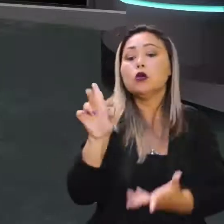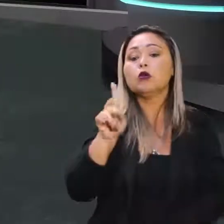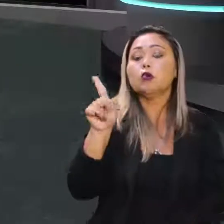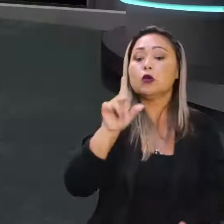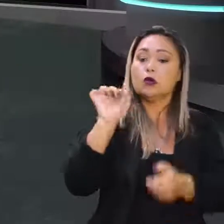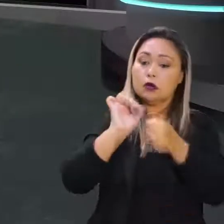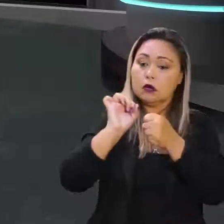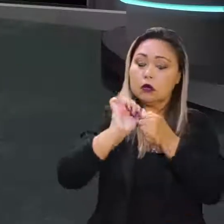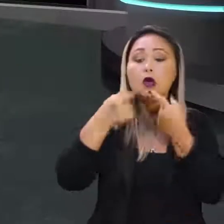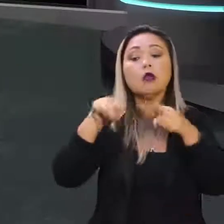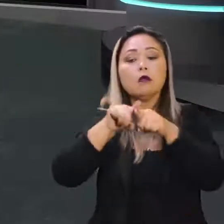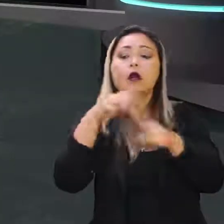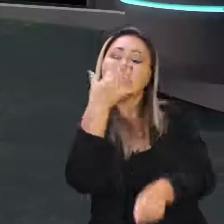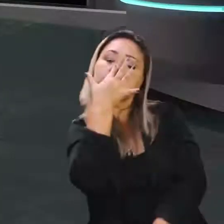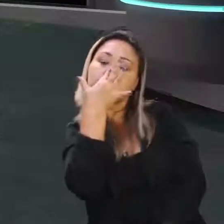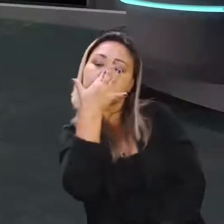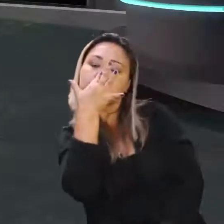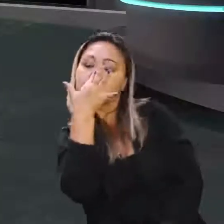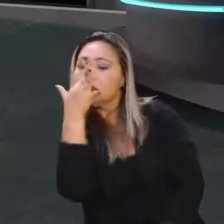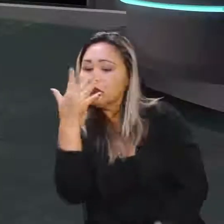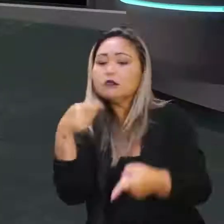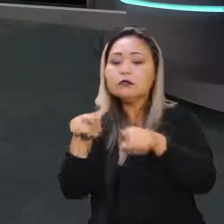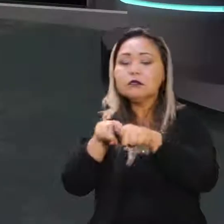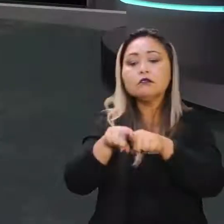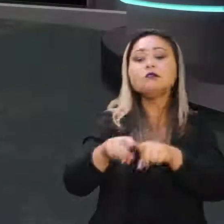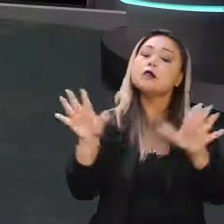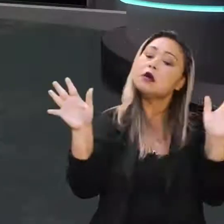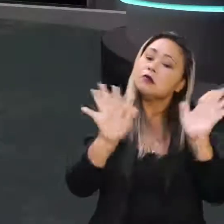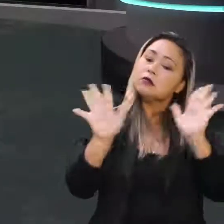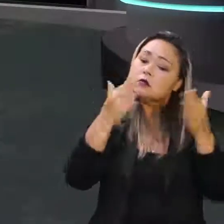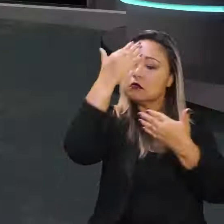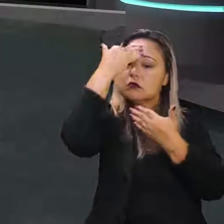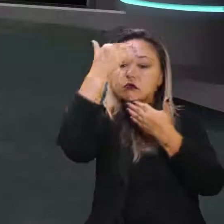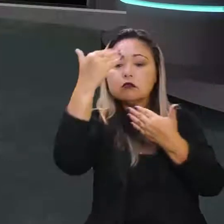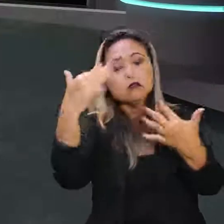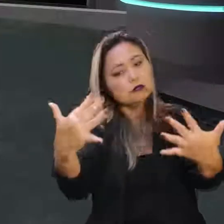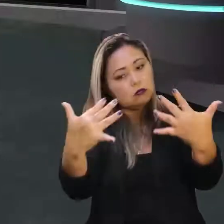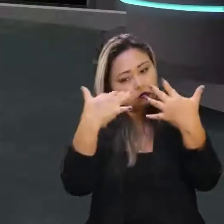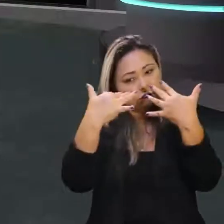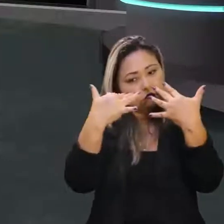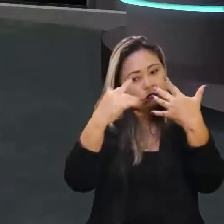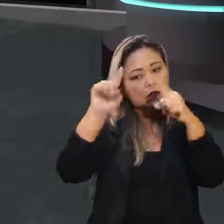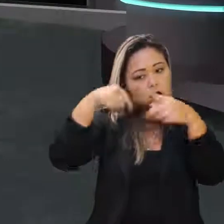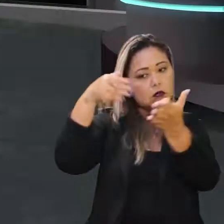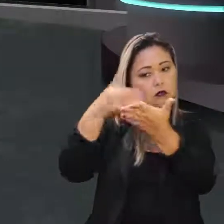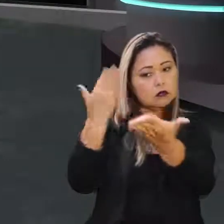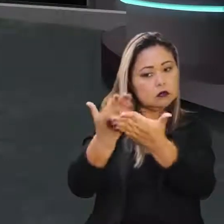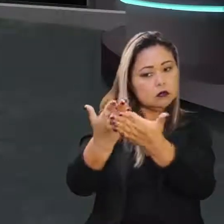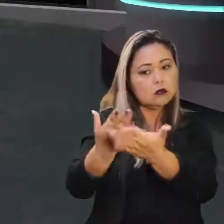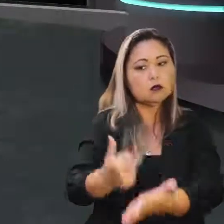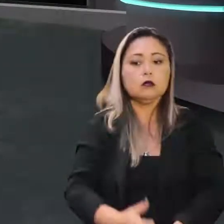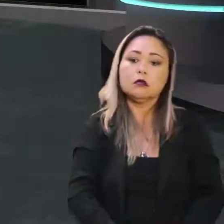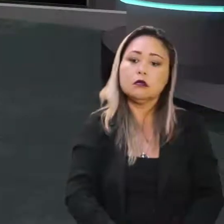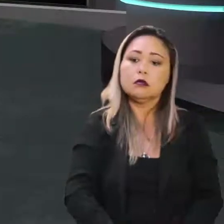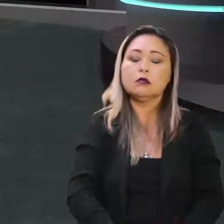que fazem, como aqueles que apreciam. Exato. Então, tchau, pessoal. Obrigado pela atenção de vocês e até a próxima aula.